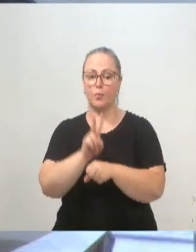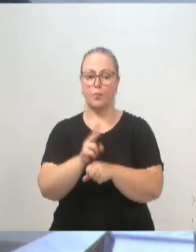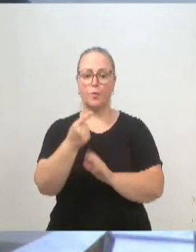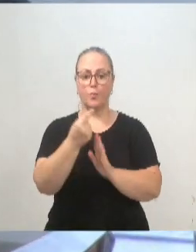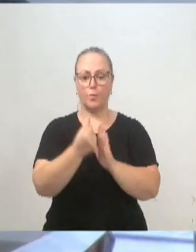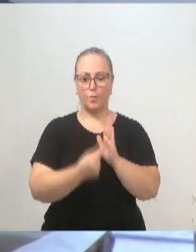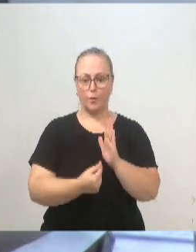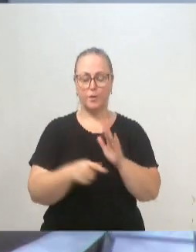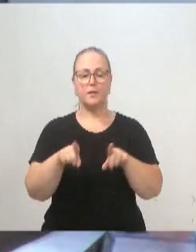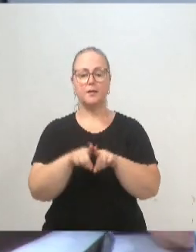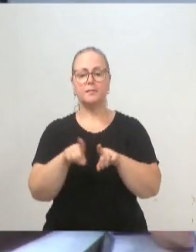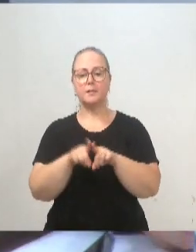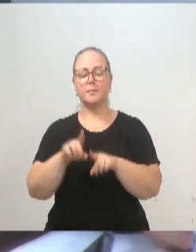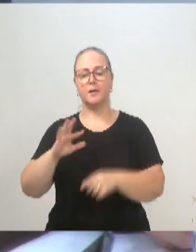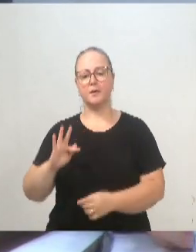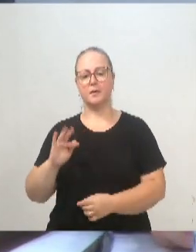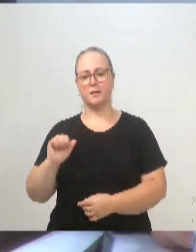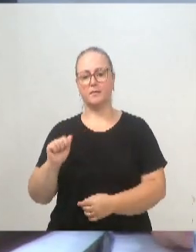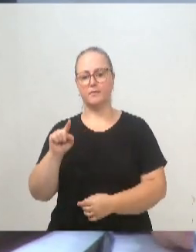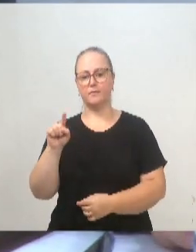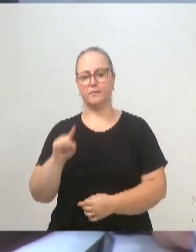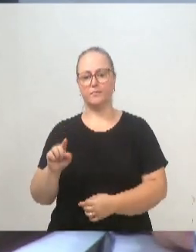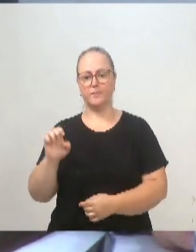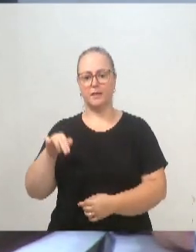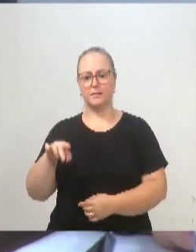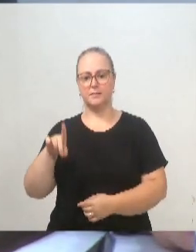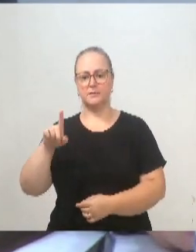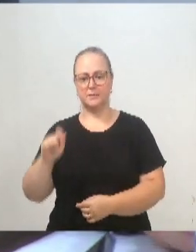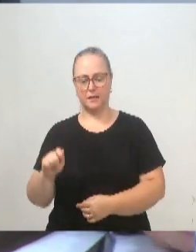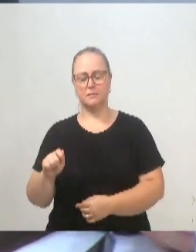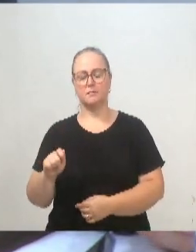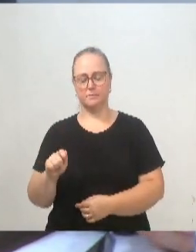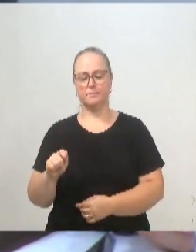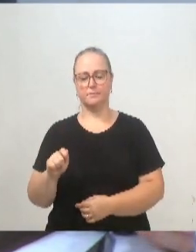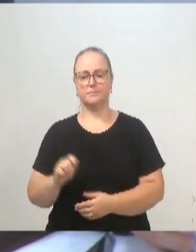a Secretaria da Fazenda, que cuida do financeiro propriamente